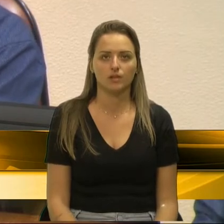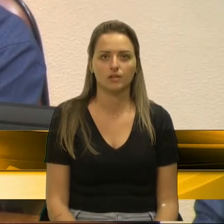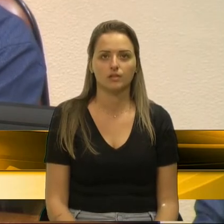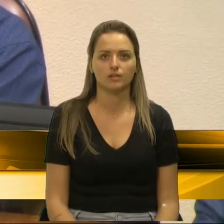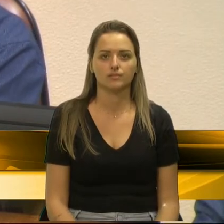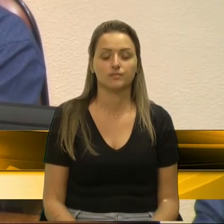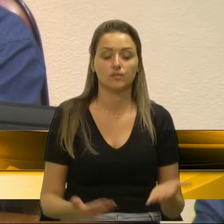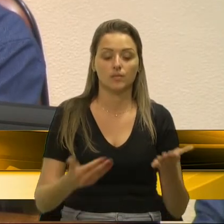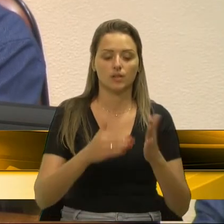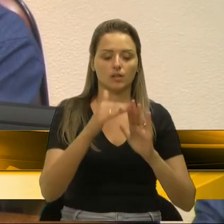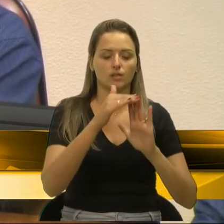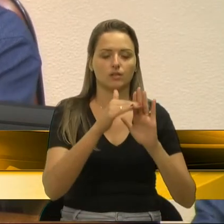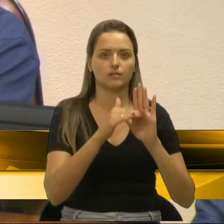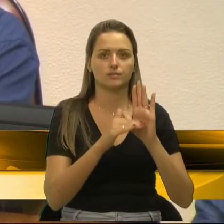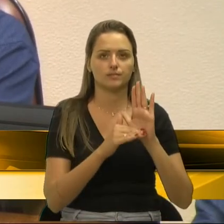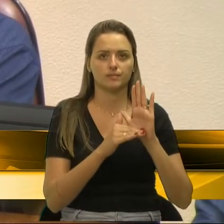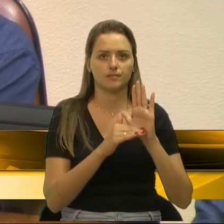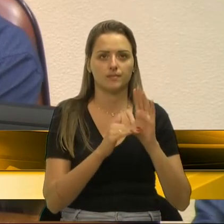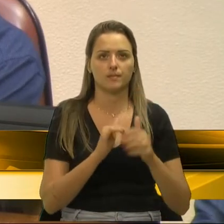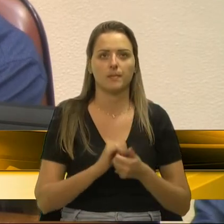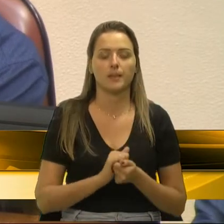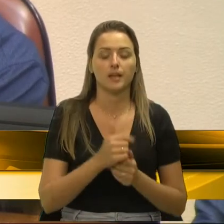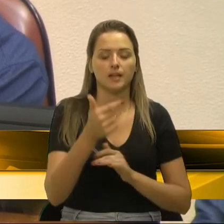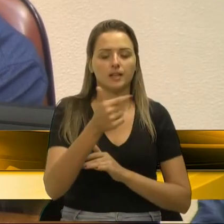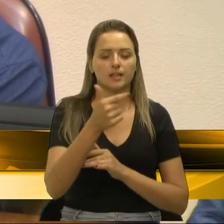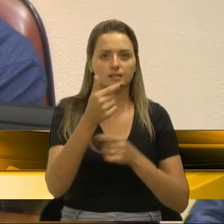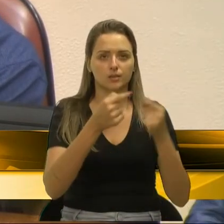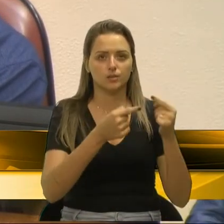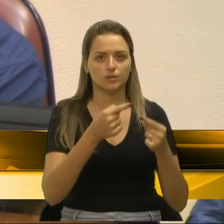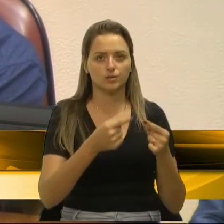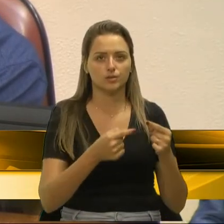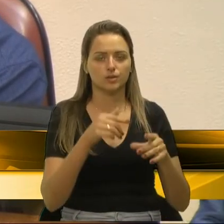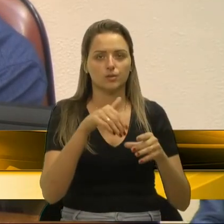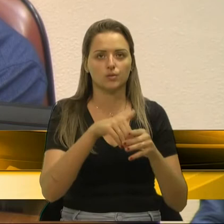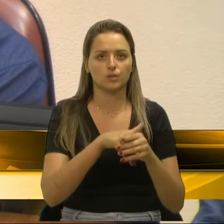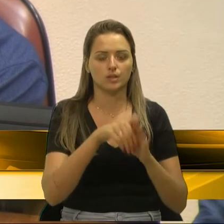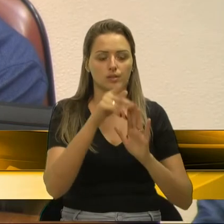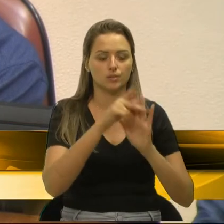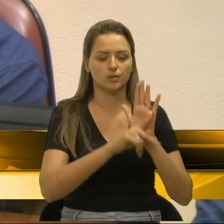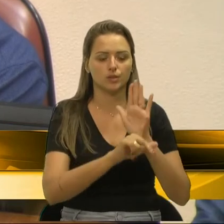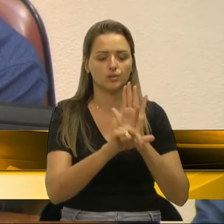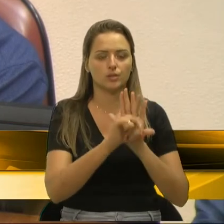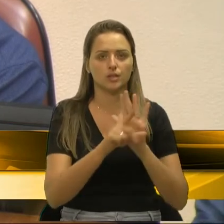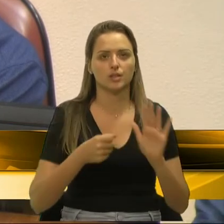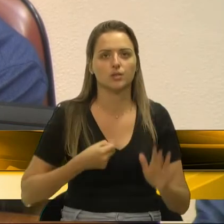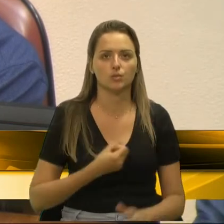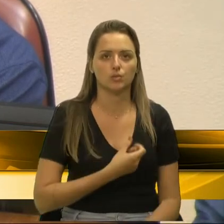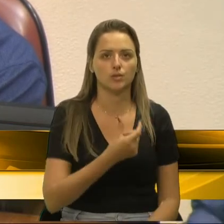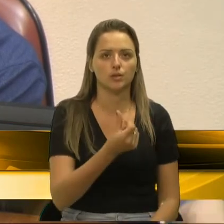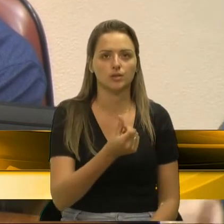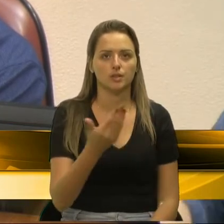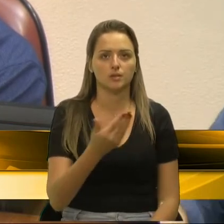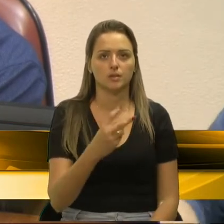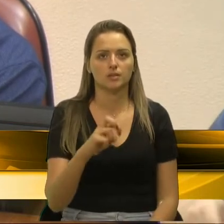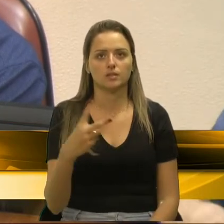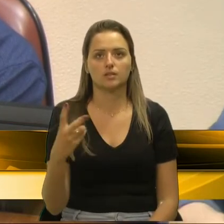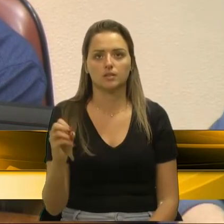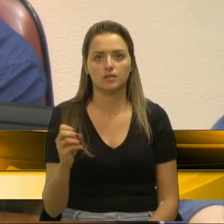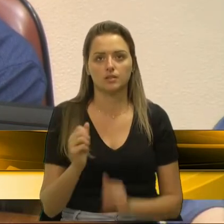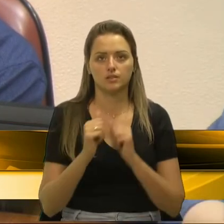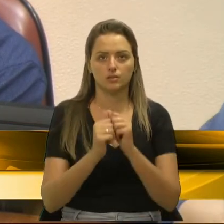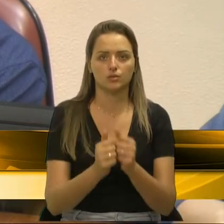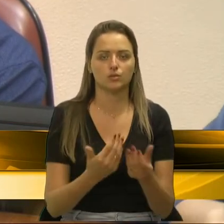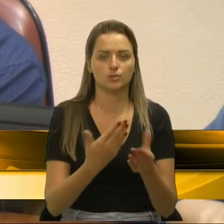Passemos à ordem do dia. Em segunda discussão e votação, o projeto de lei número 6/2020, contido no processo